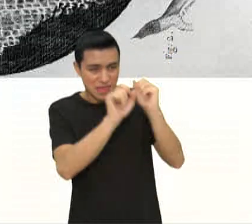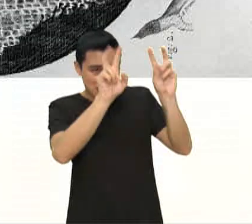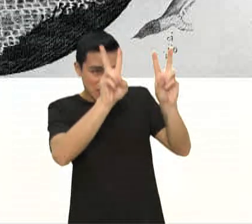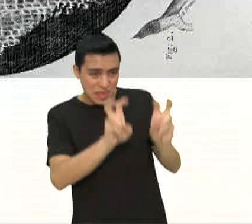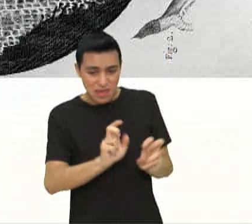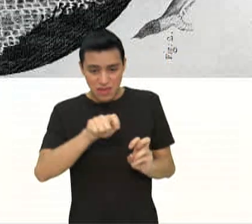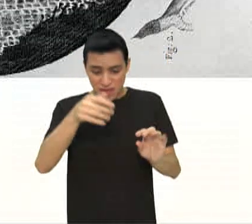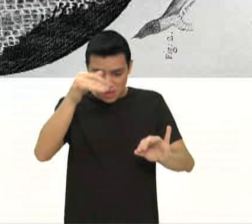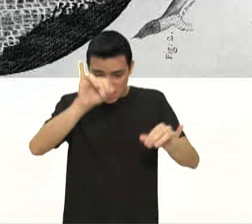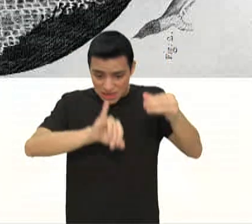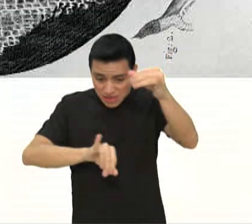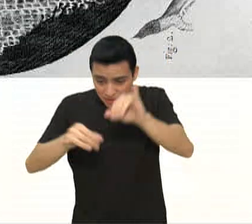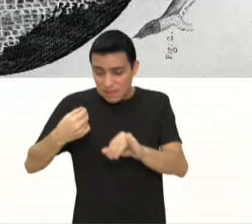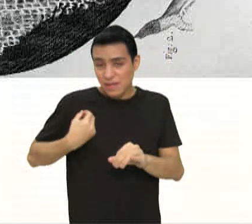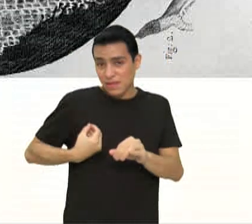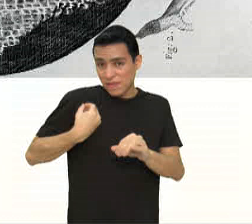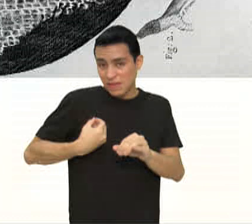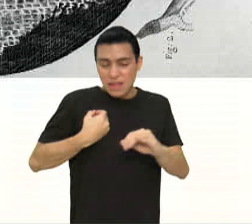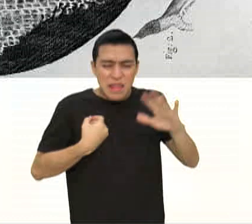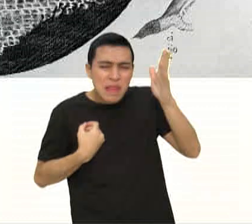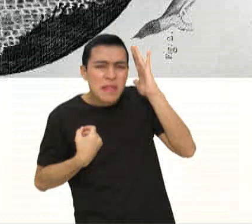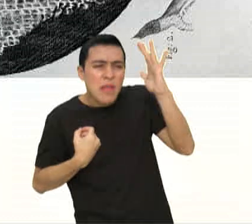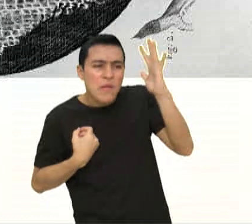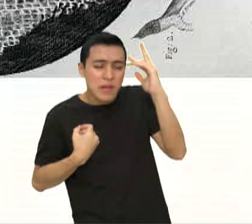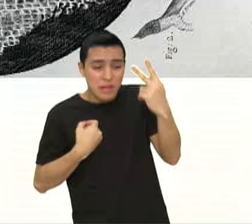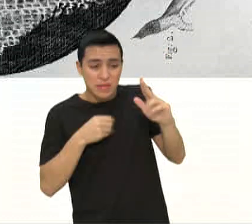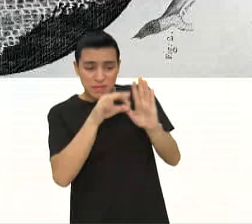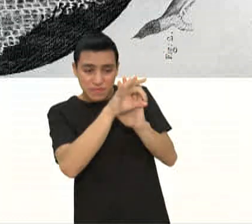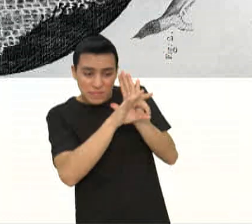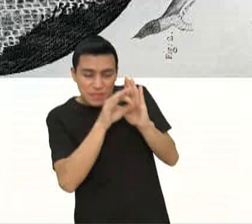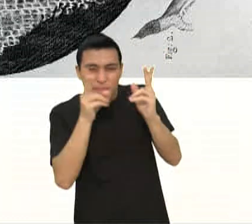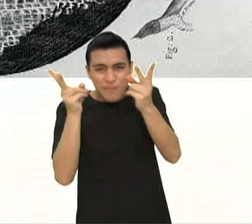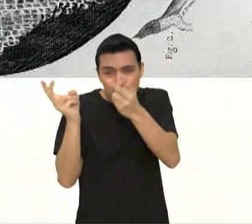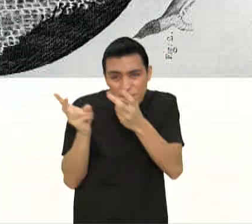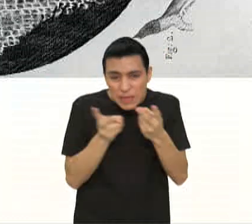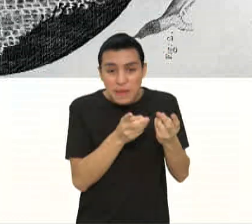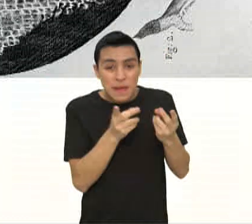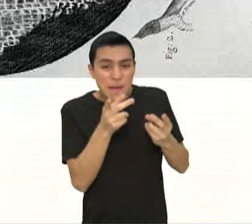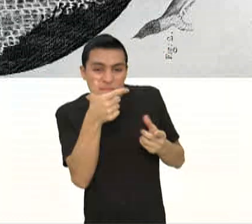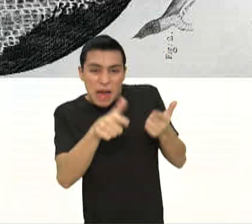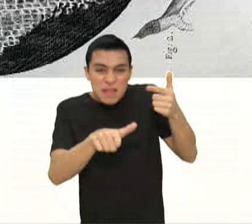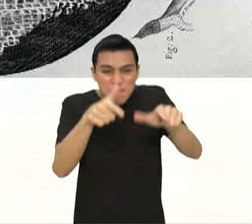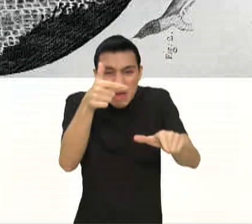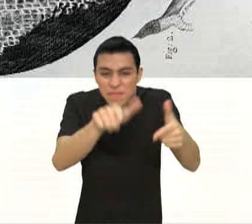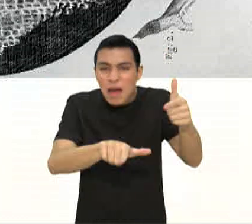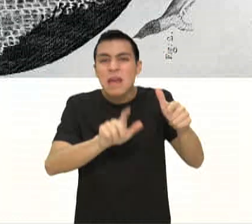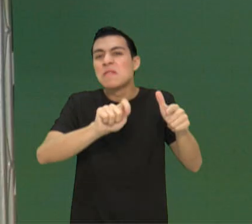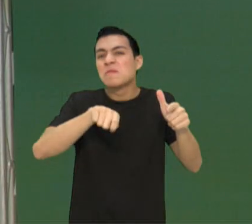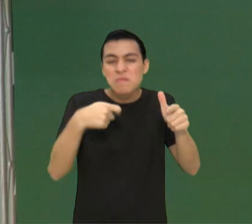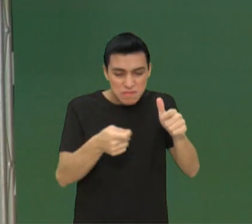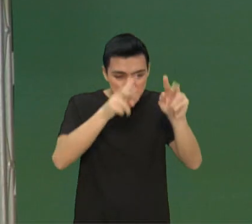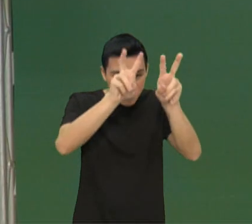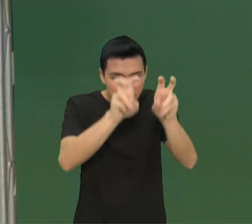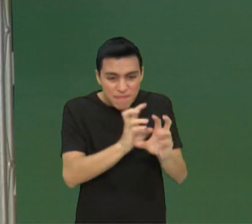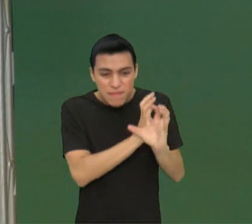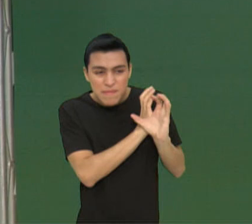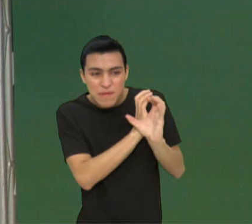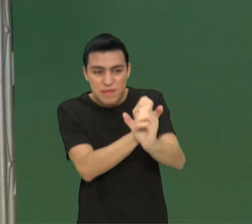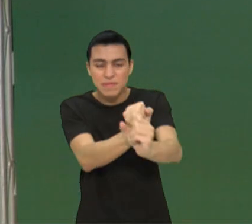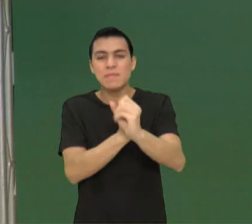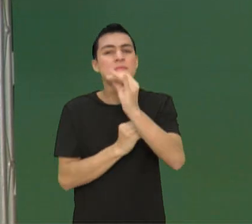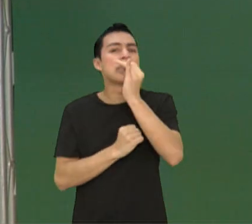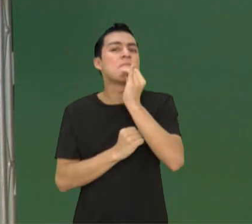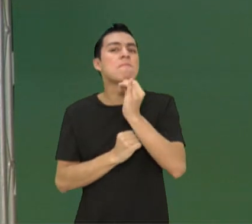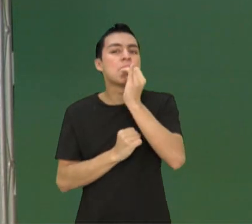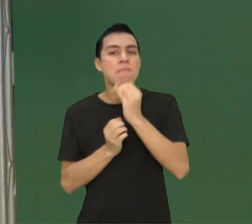química da vida e teoria celular, meio óbvio, né? Perceber demais pontos sobre os temas revisados. Então, eu vou